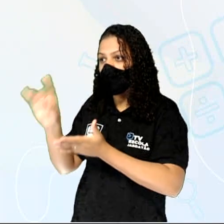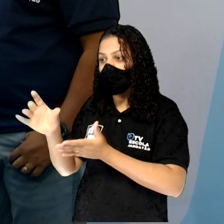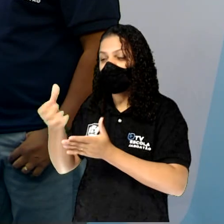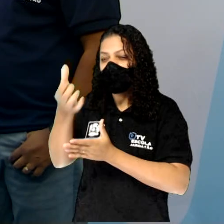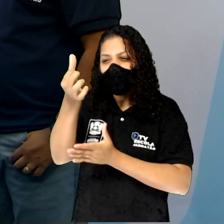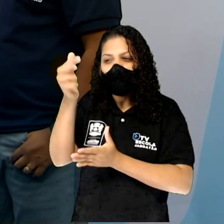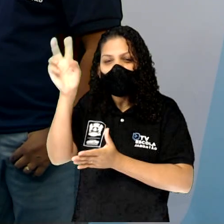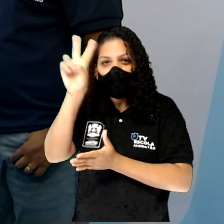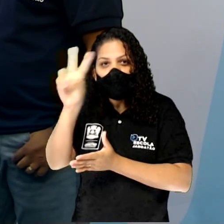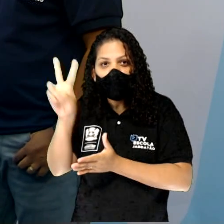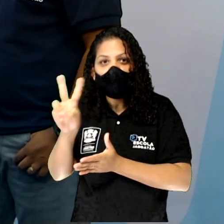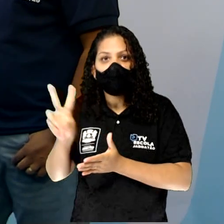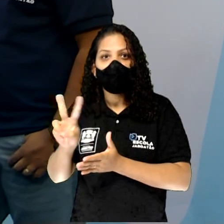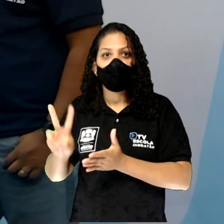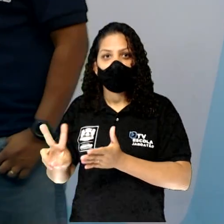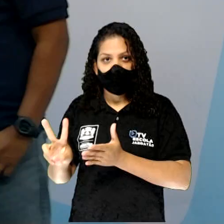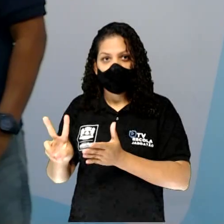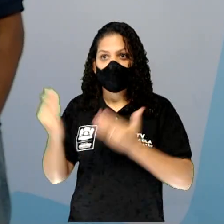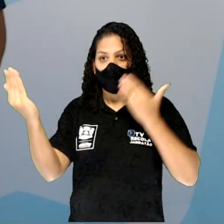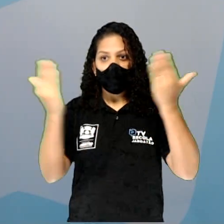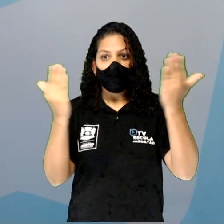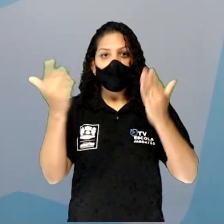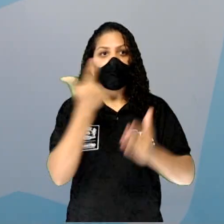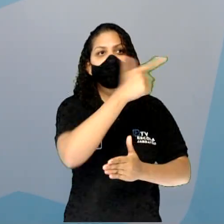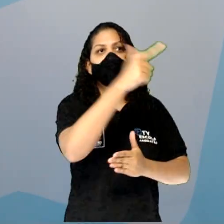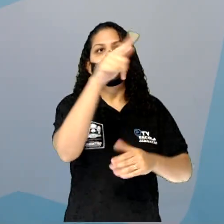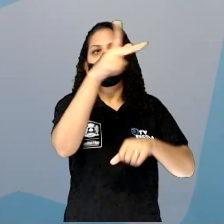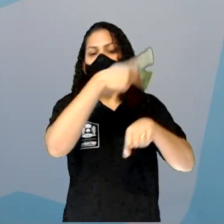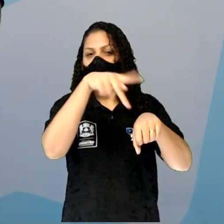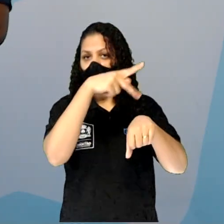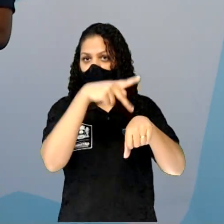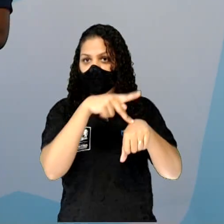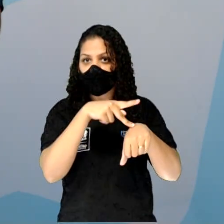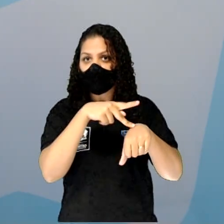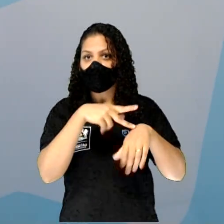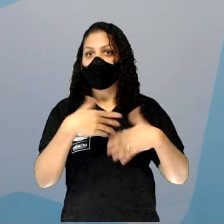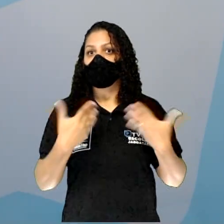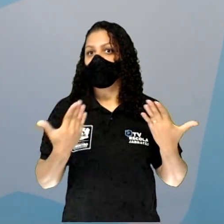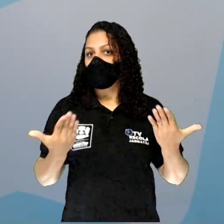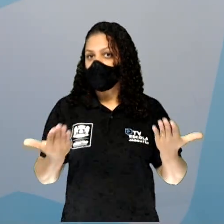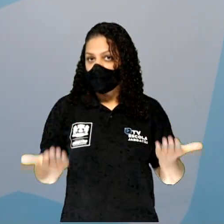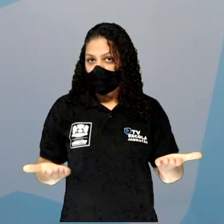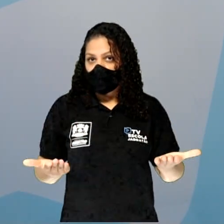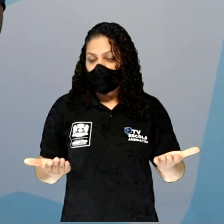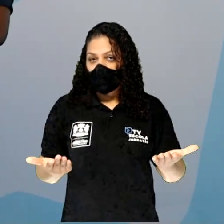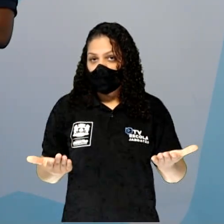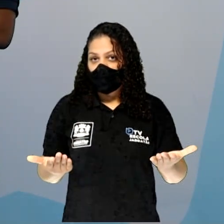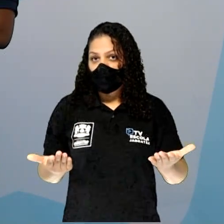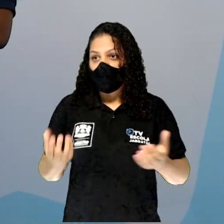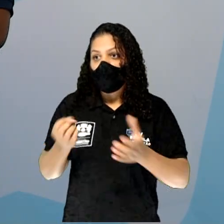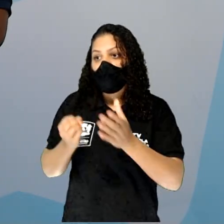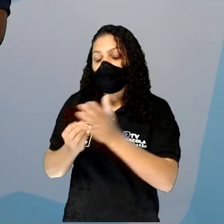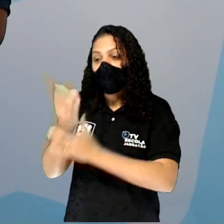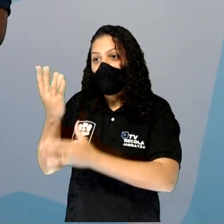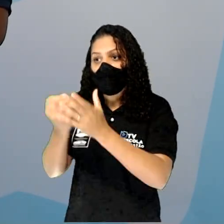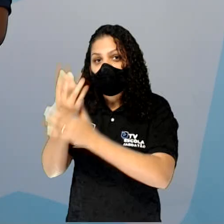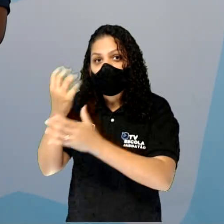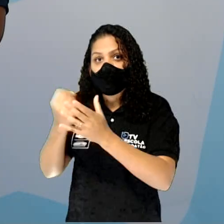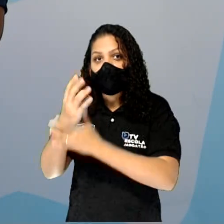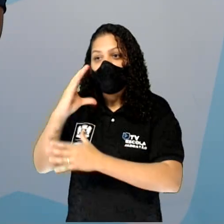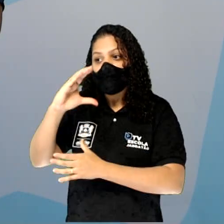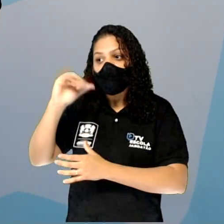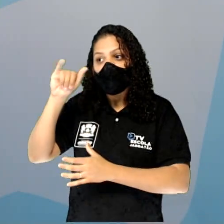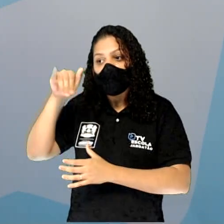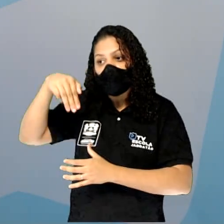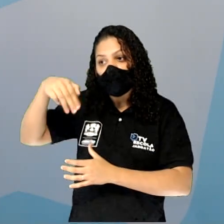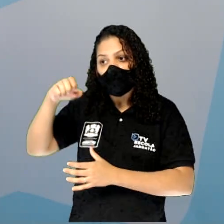média dos outros países. Então vejam aí, a produção de cimento na China por